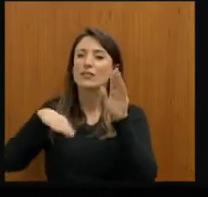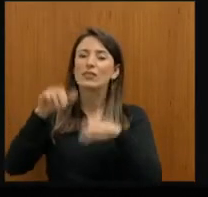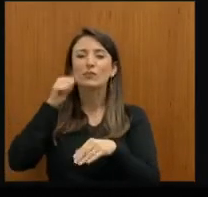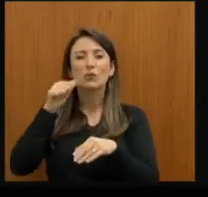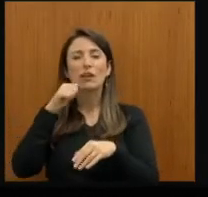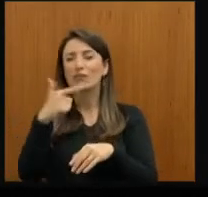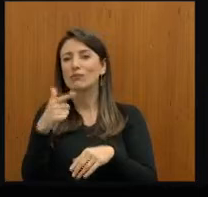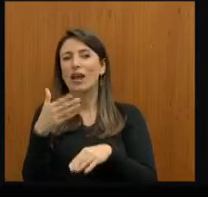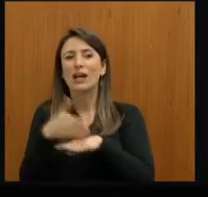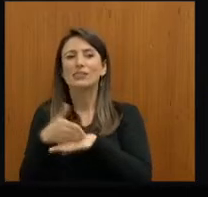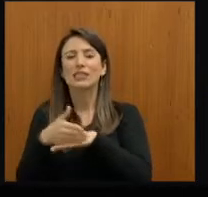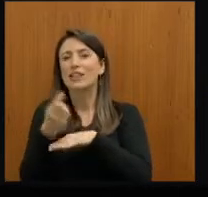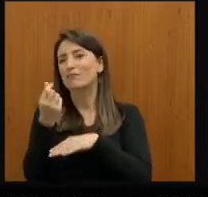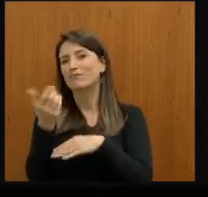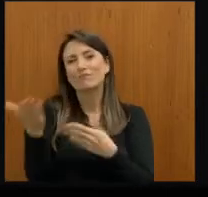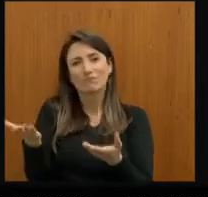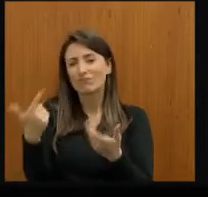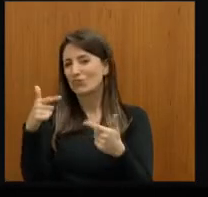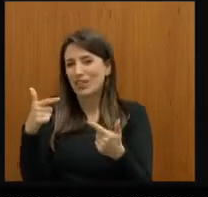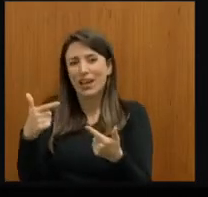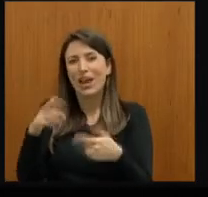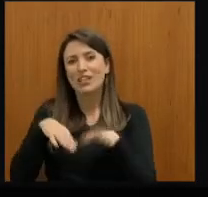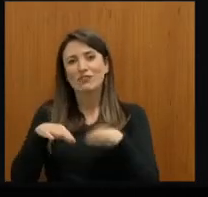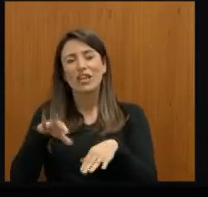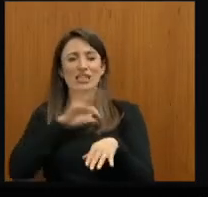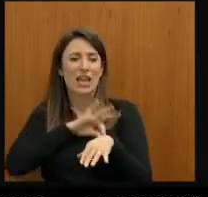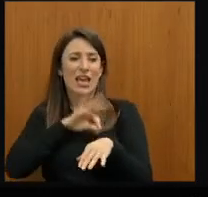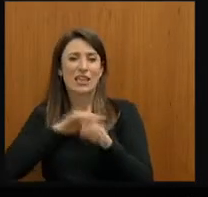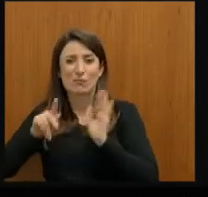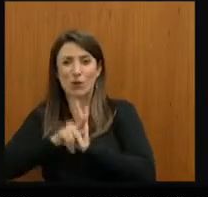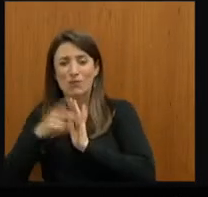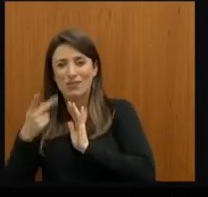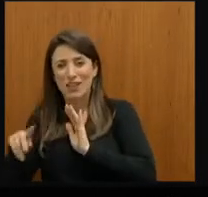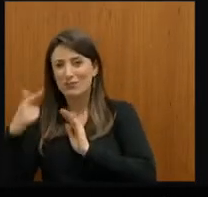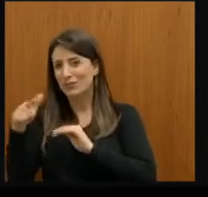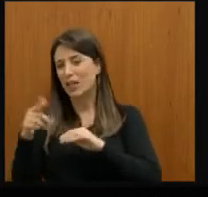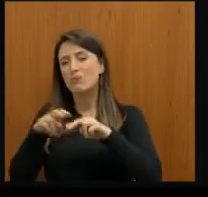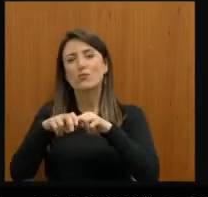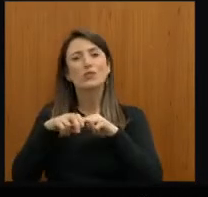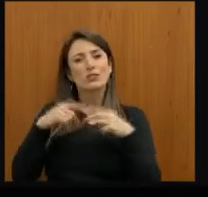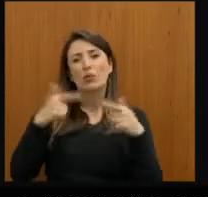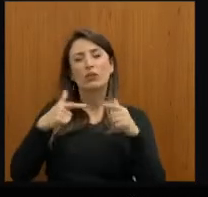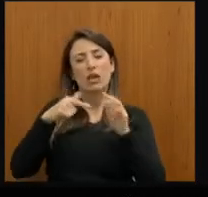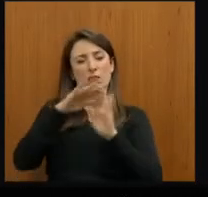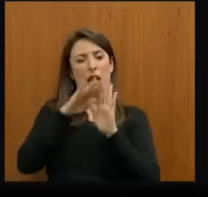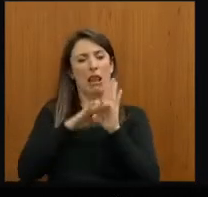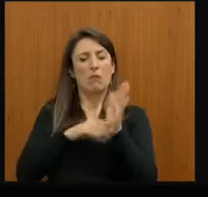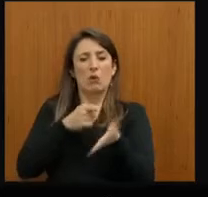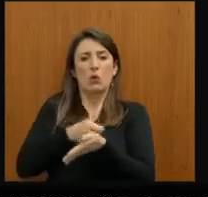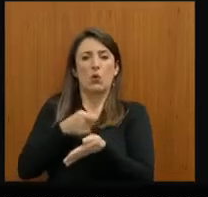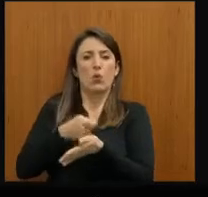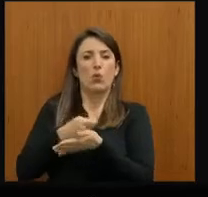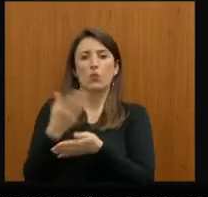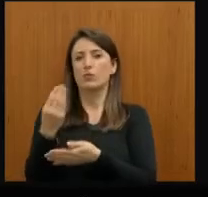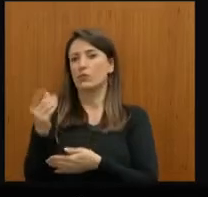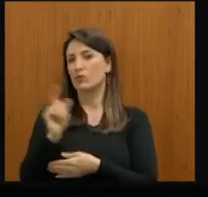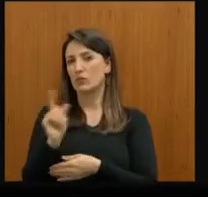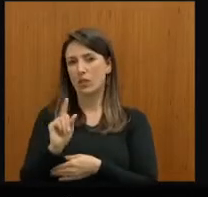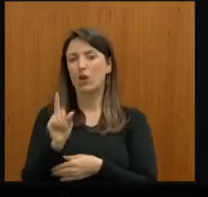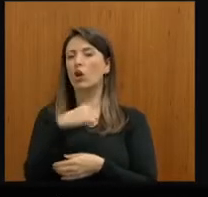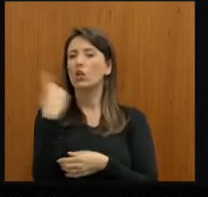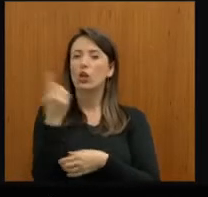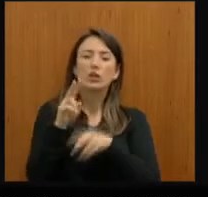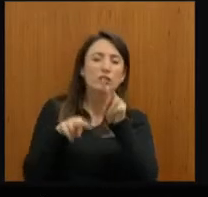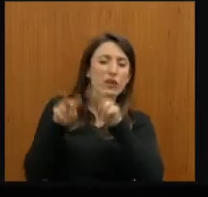ou não ter uma renda própria então assim nós não temos um parâmetro muito e groso também não né mas nós verificamos é uma